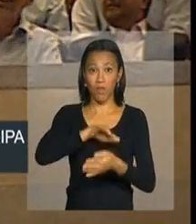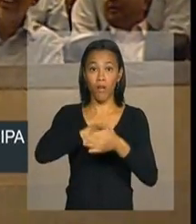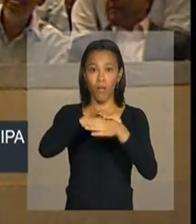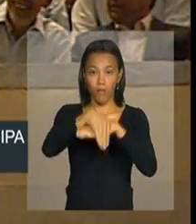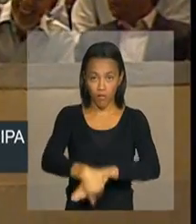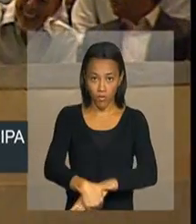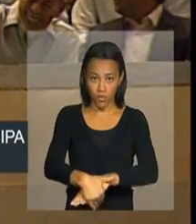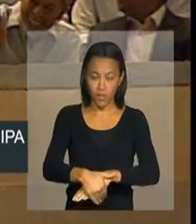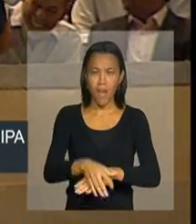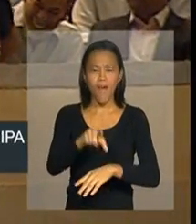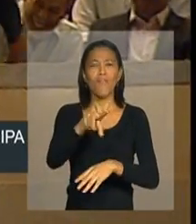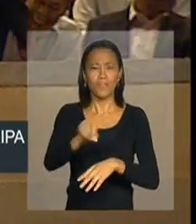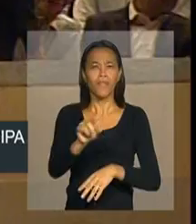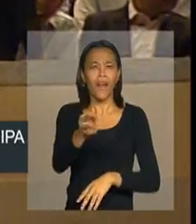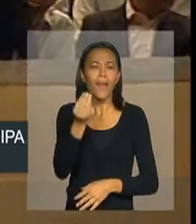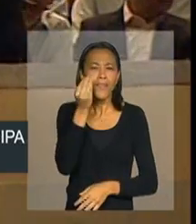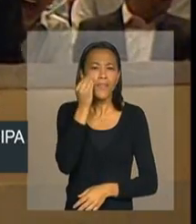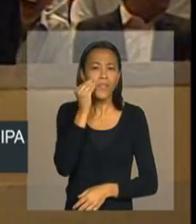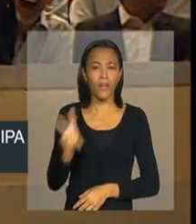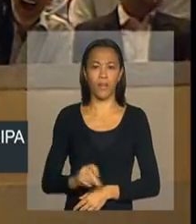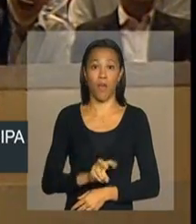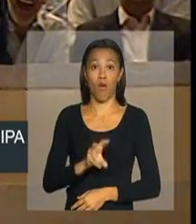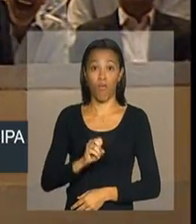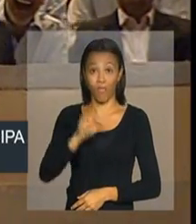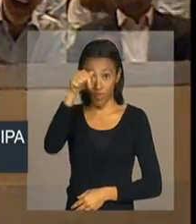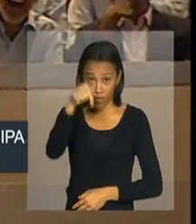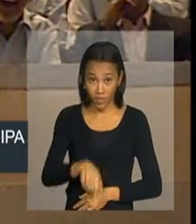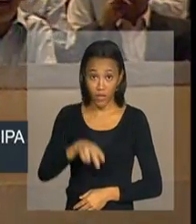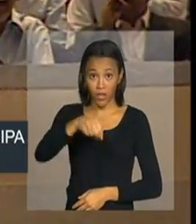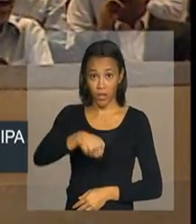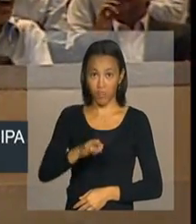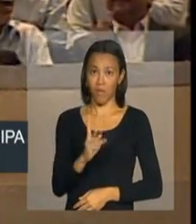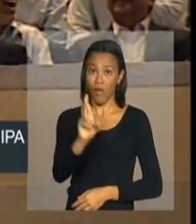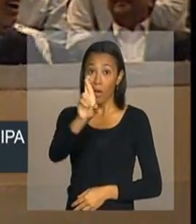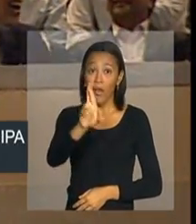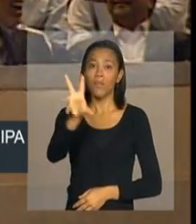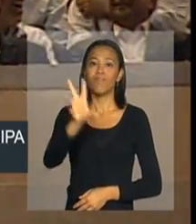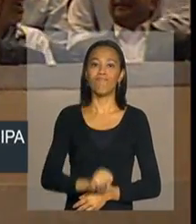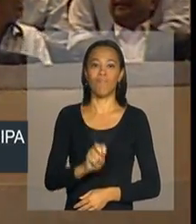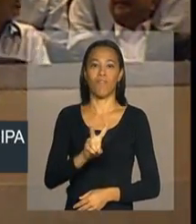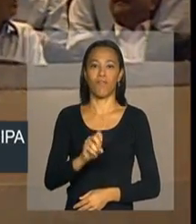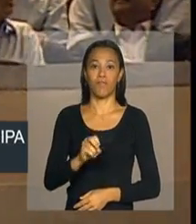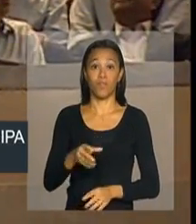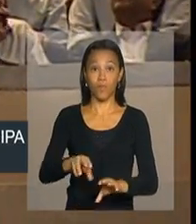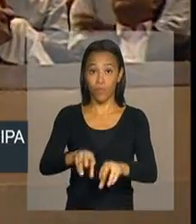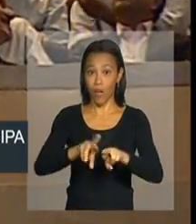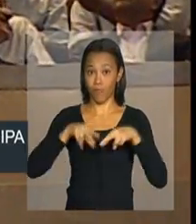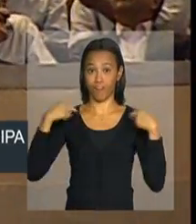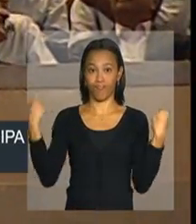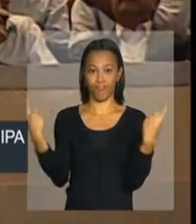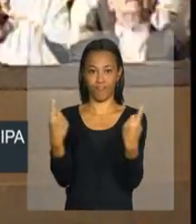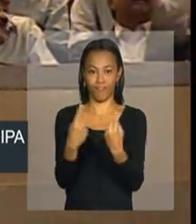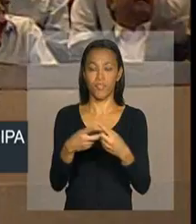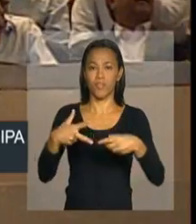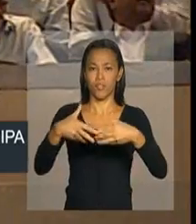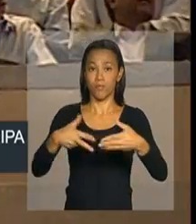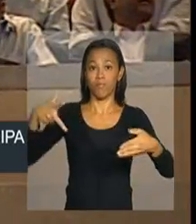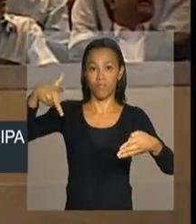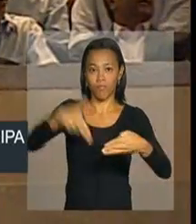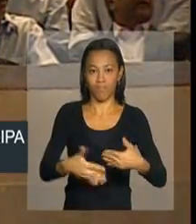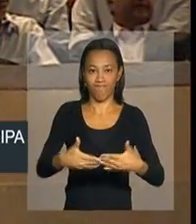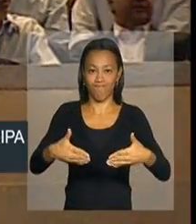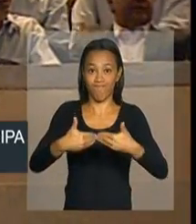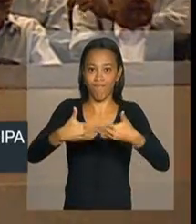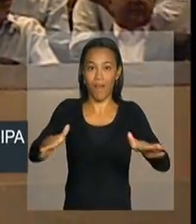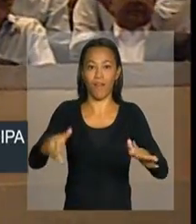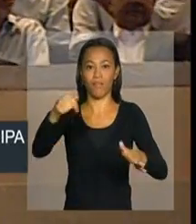a partir das 7h30 da noite... Você acompanha ao vivo aqui da NBR a transmissão da cerimônia de inauguração do